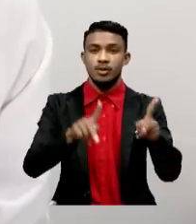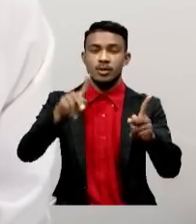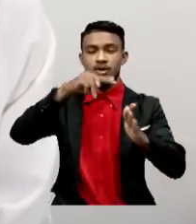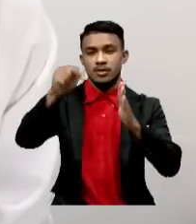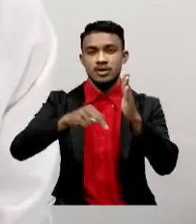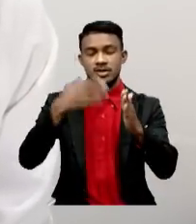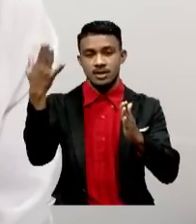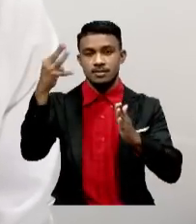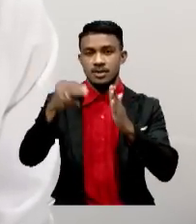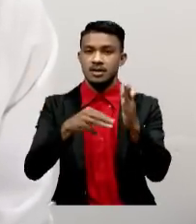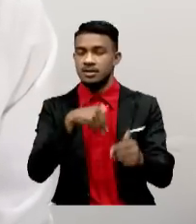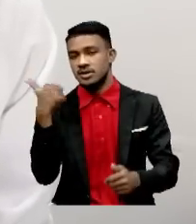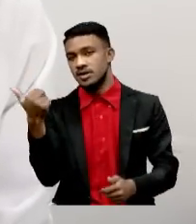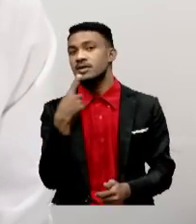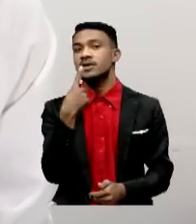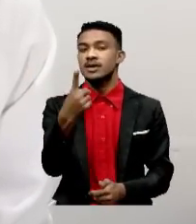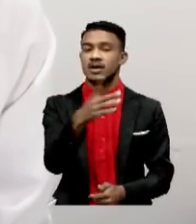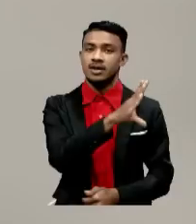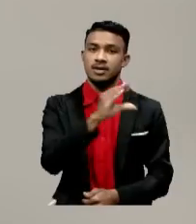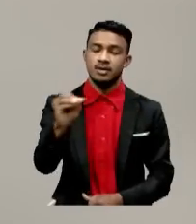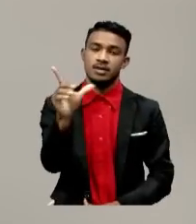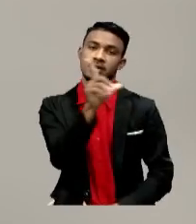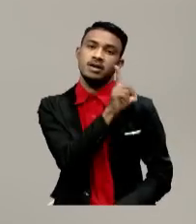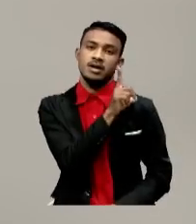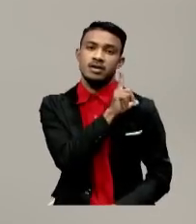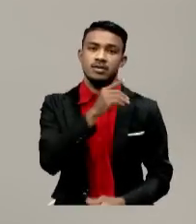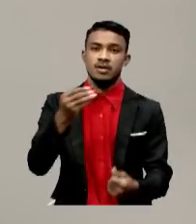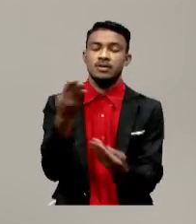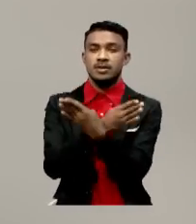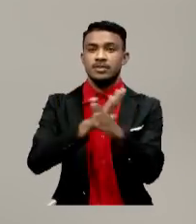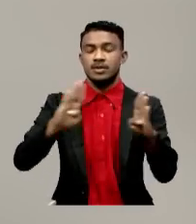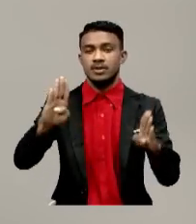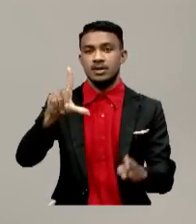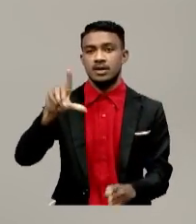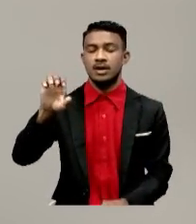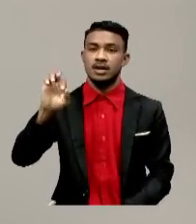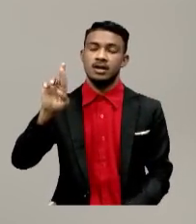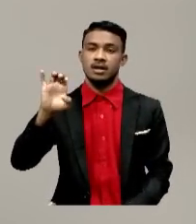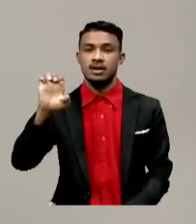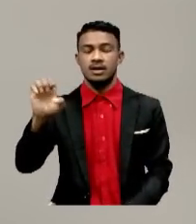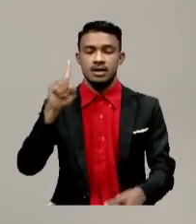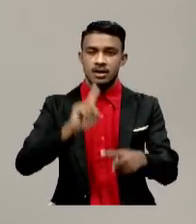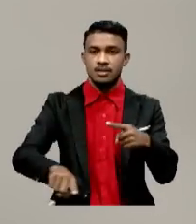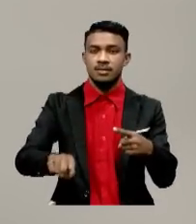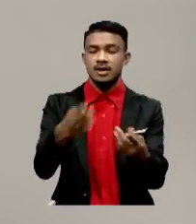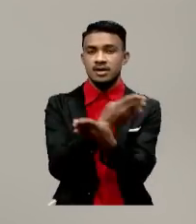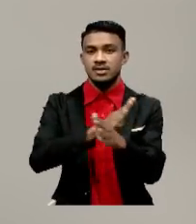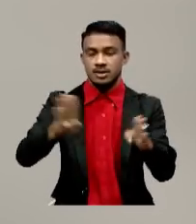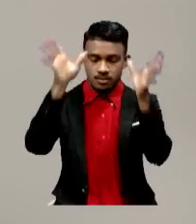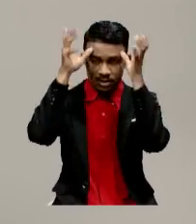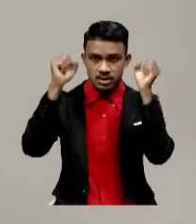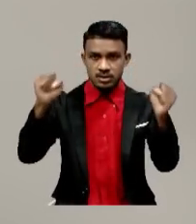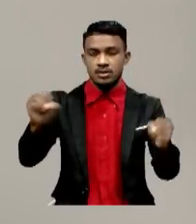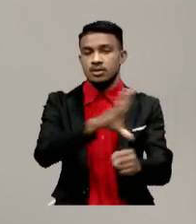social Balu, na BHTT, Tenente-General Reformado Lere Anan Timur, labele sai presidente no